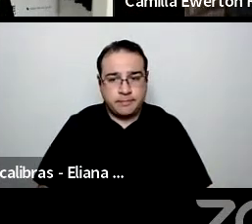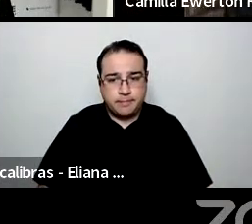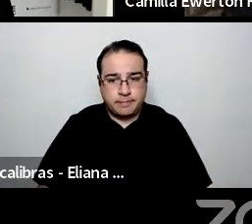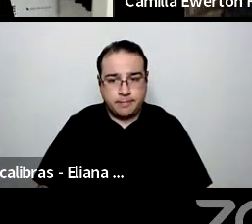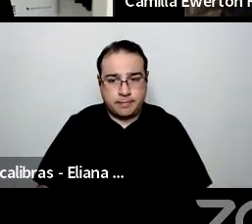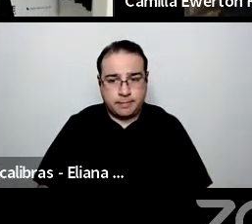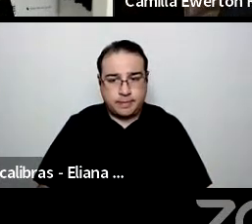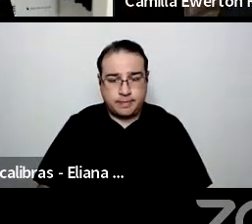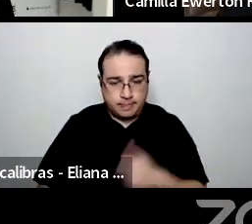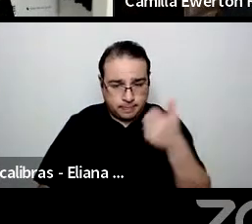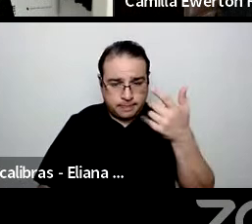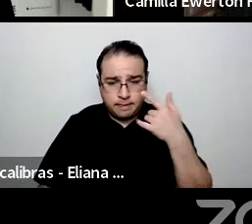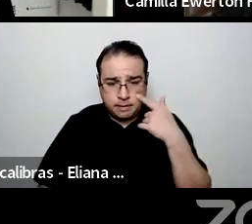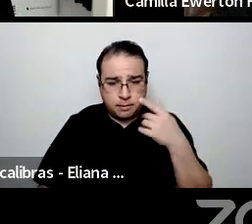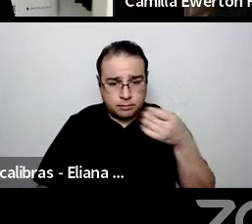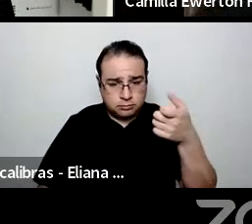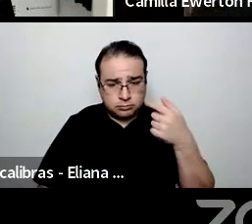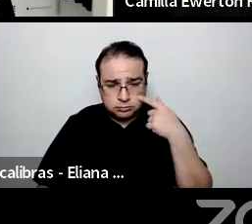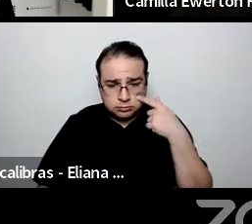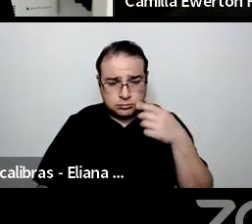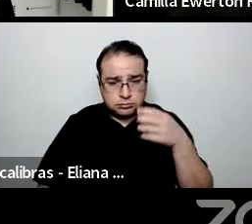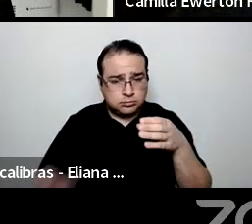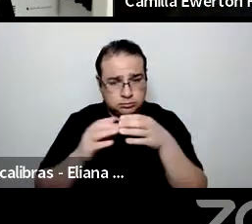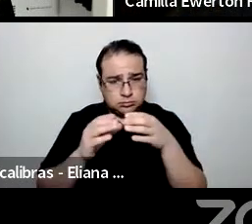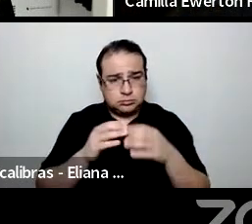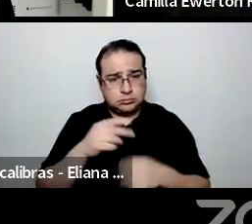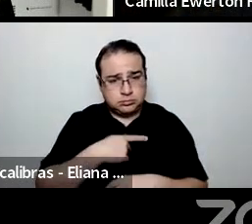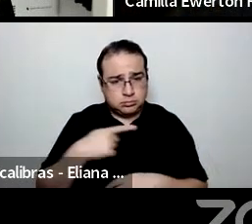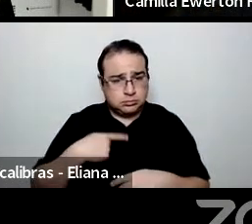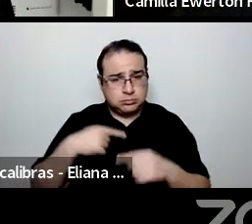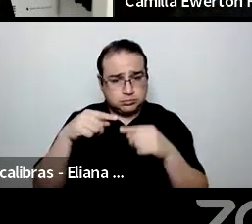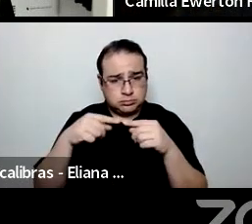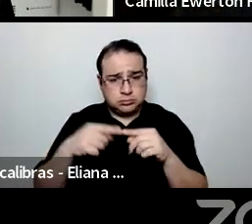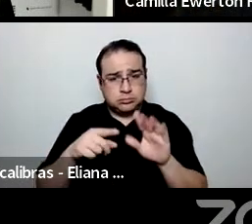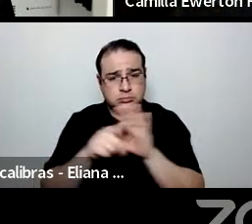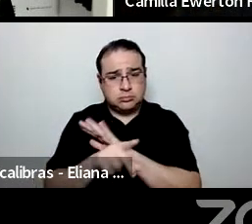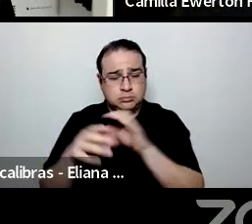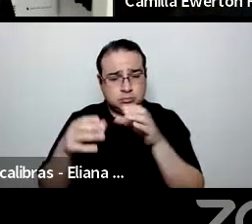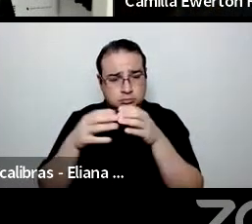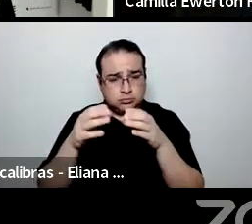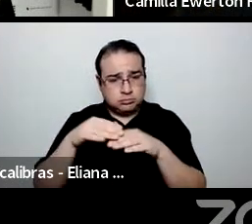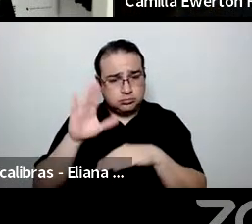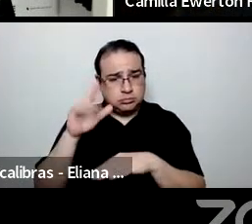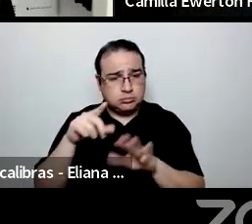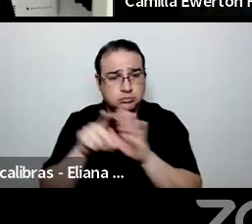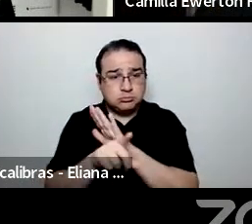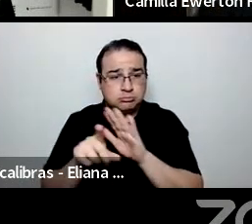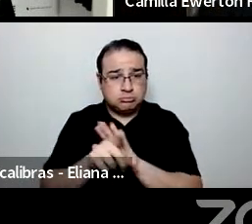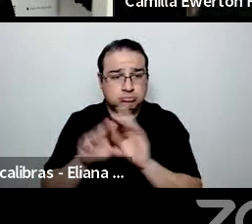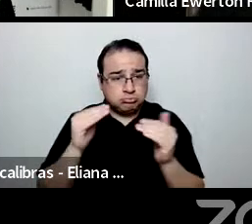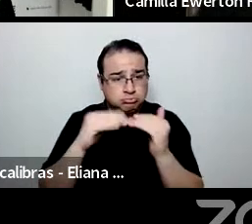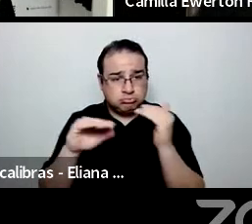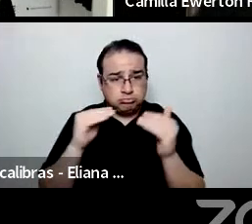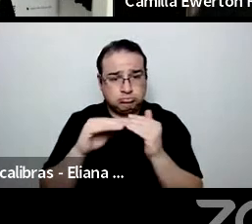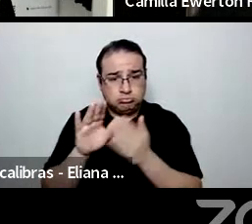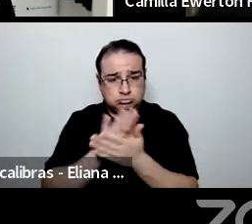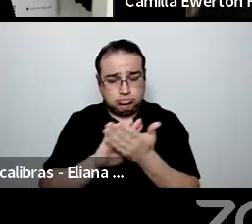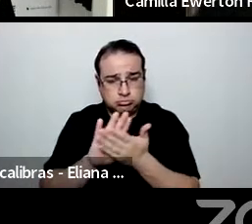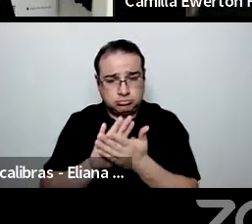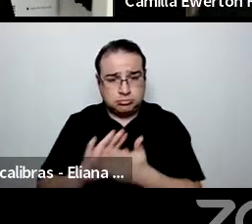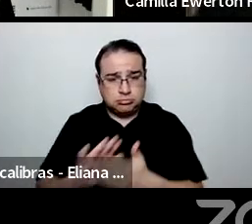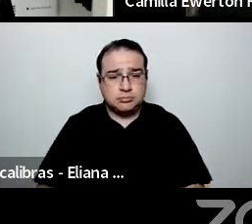desses esclarecimentos eu por parte do Ministério Público eleitoral eu consulta aos nobres pares se alguma divergência nesse